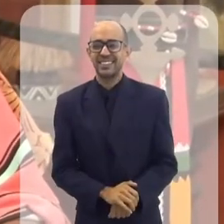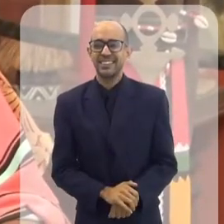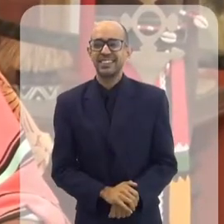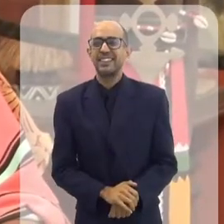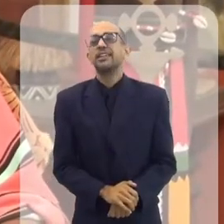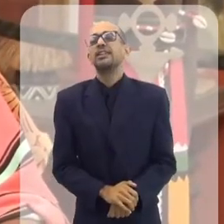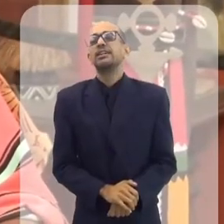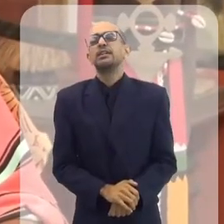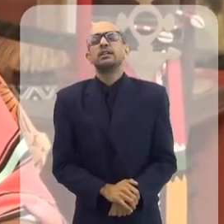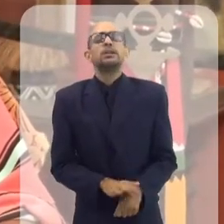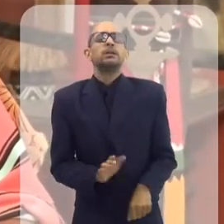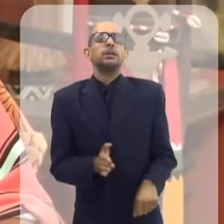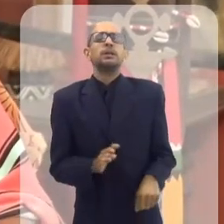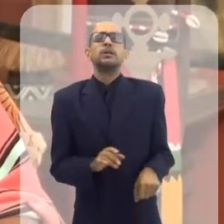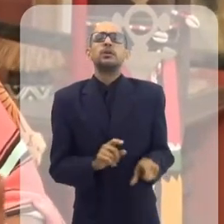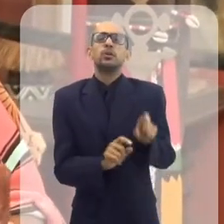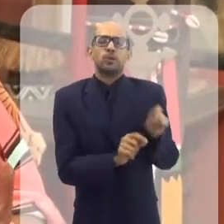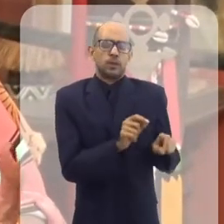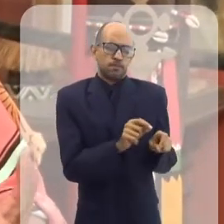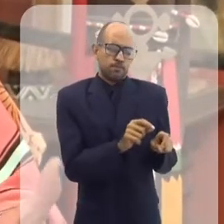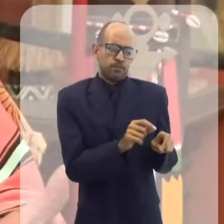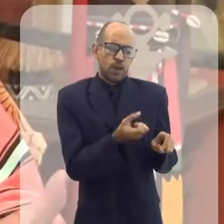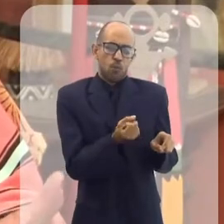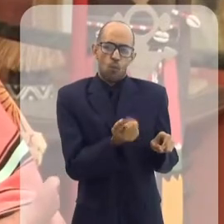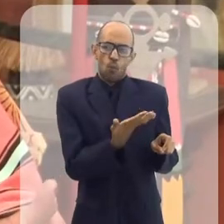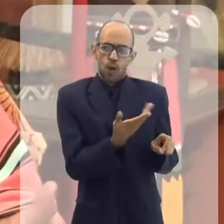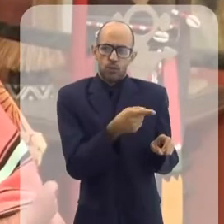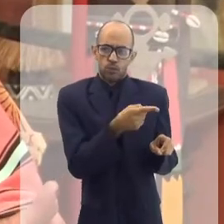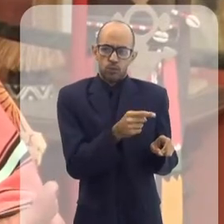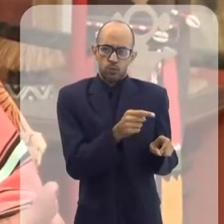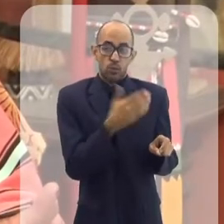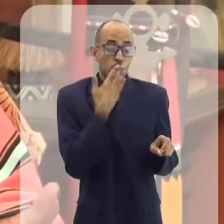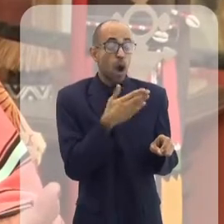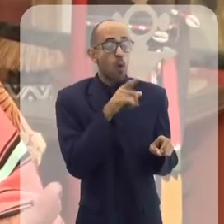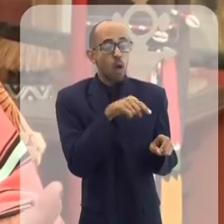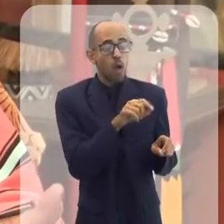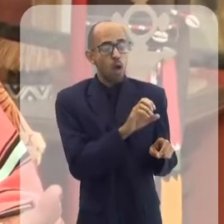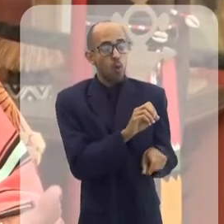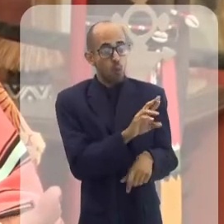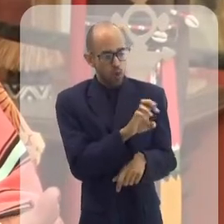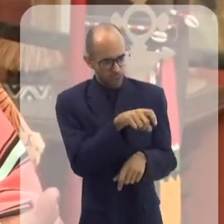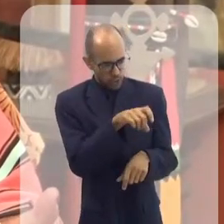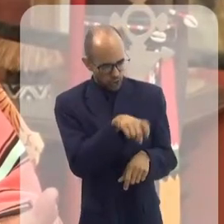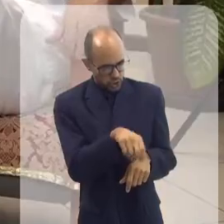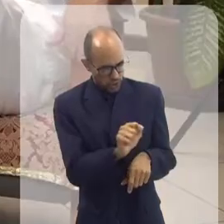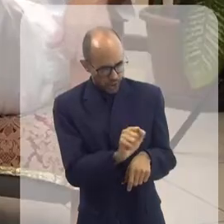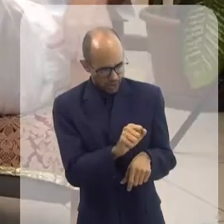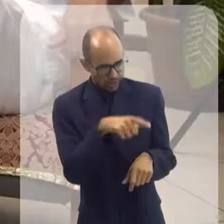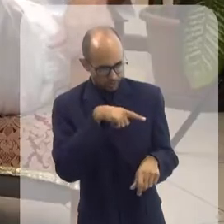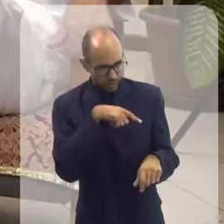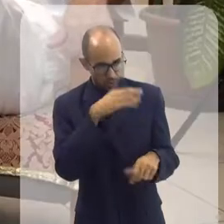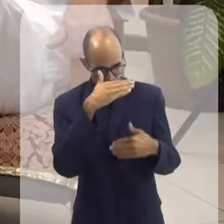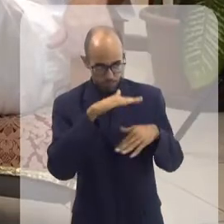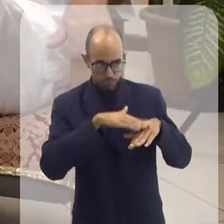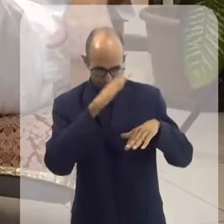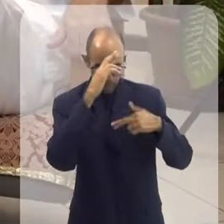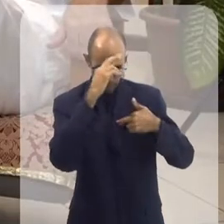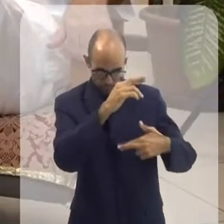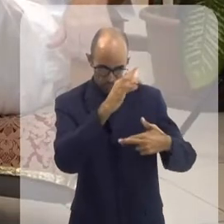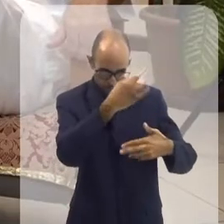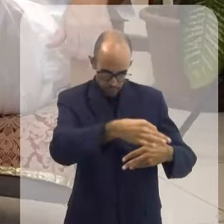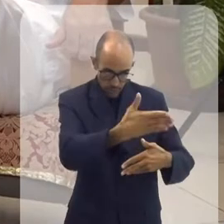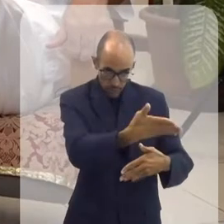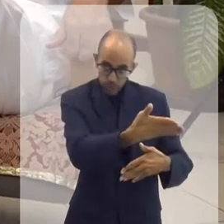mas quando o orixá é divindade mais respeitada correta como